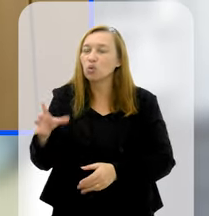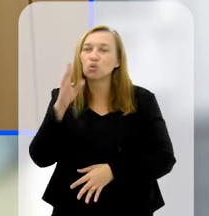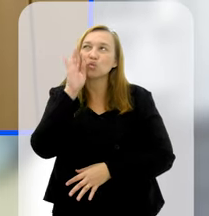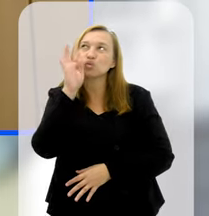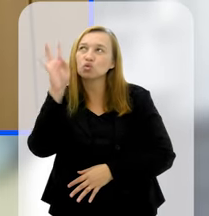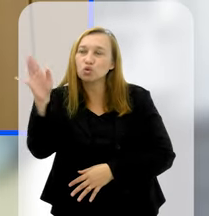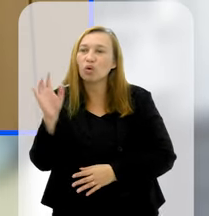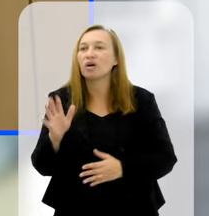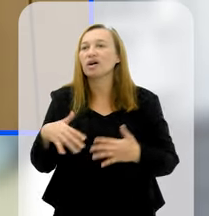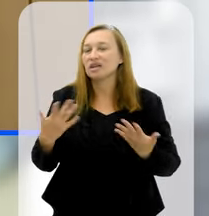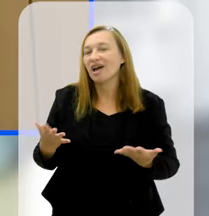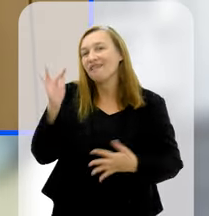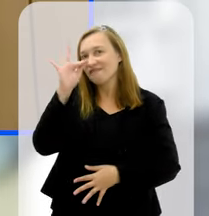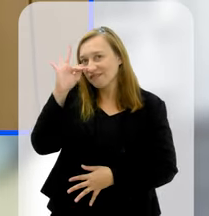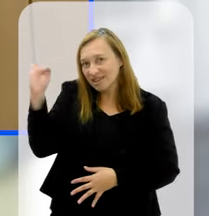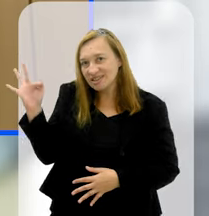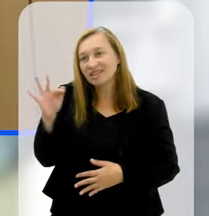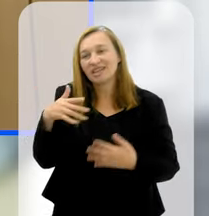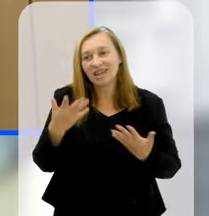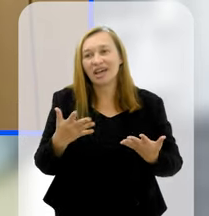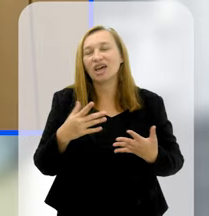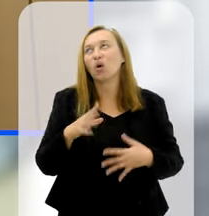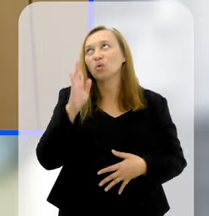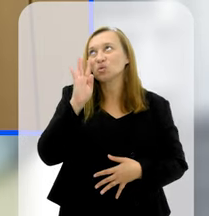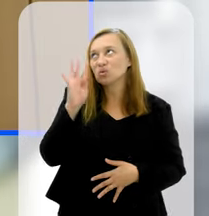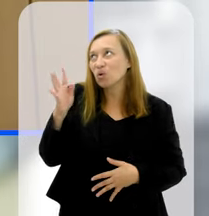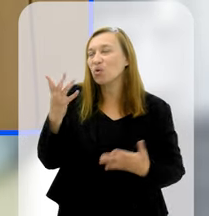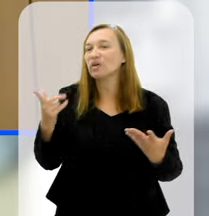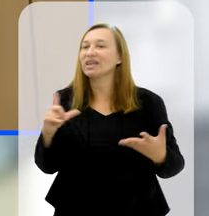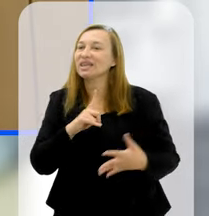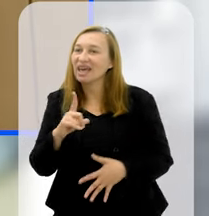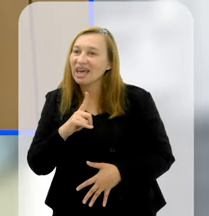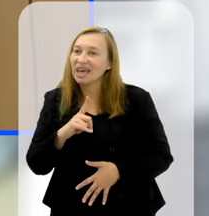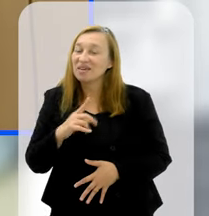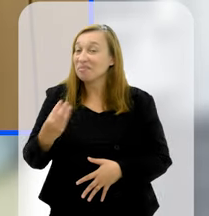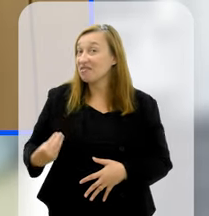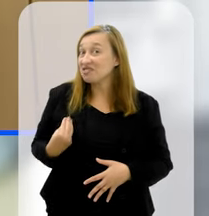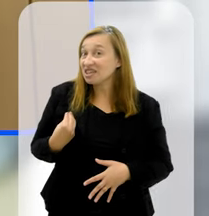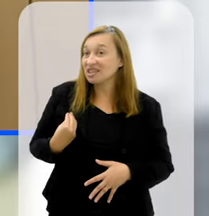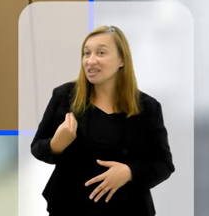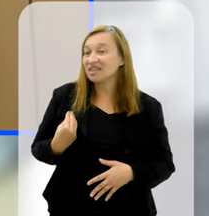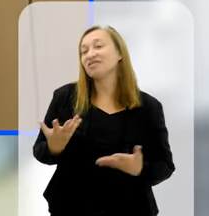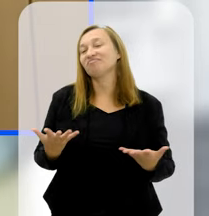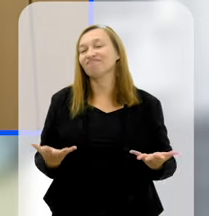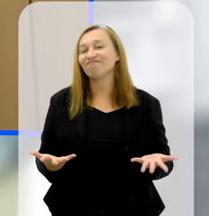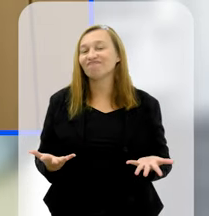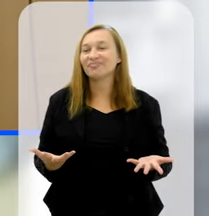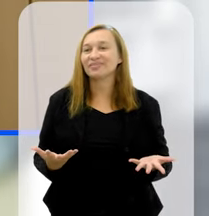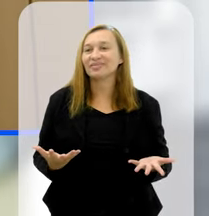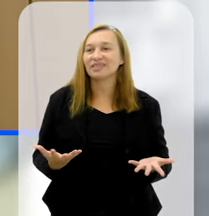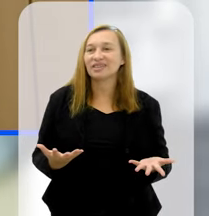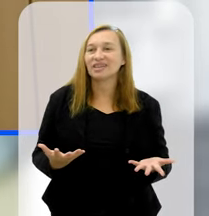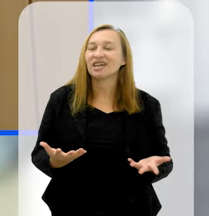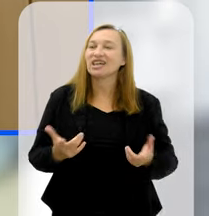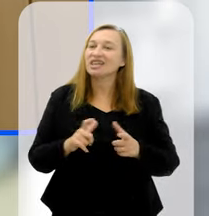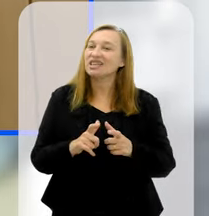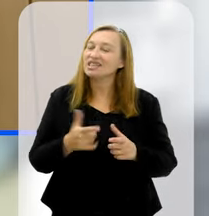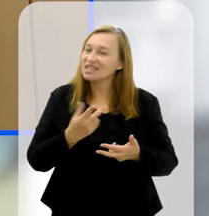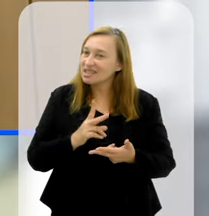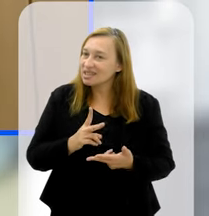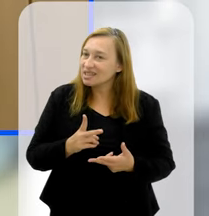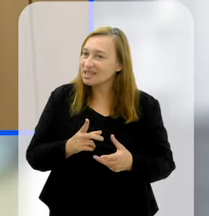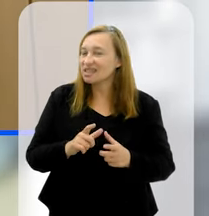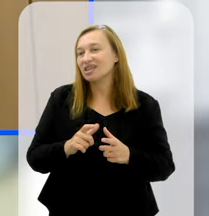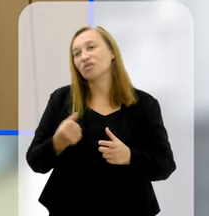sonho, claro, em francês. É um sonho que eles têm para a vida. E a